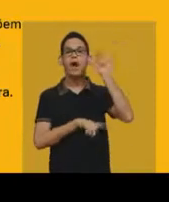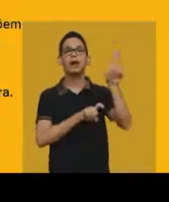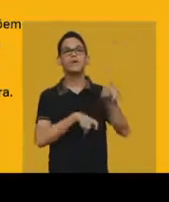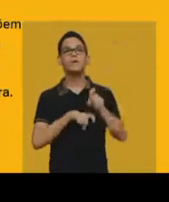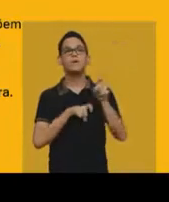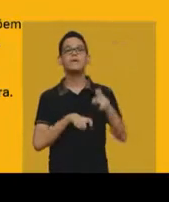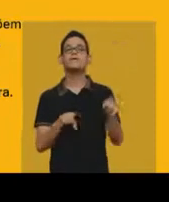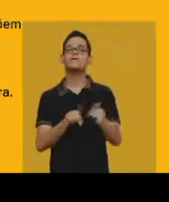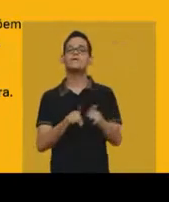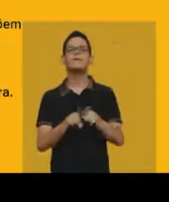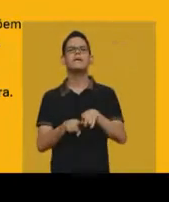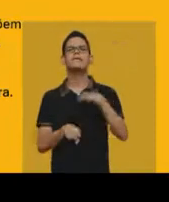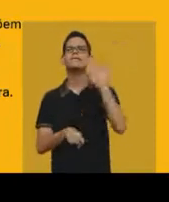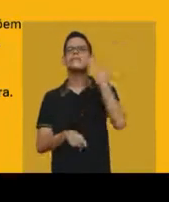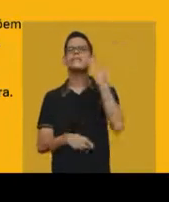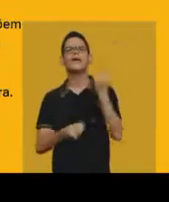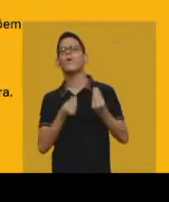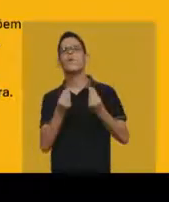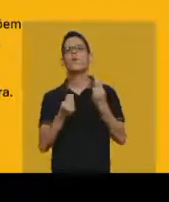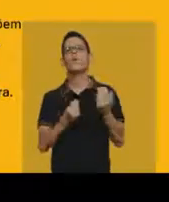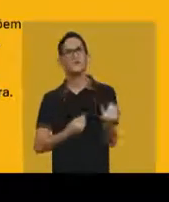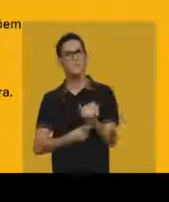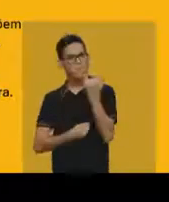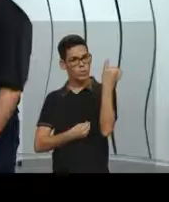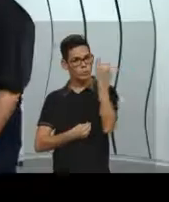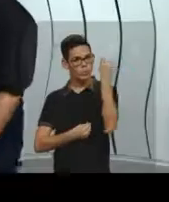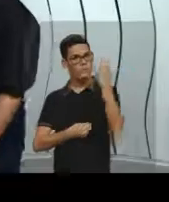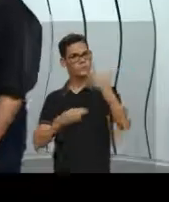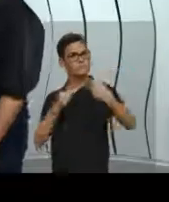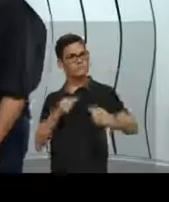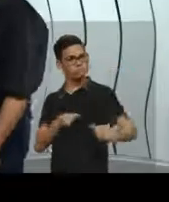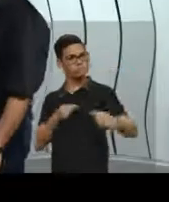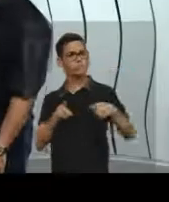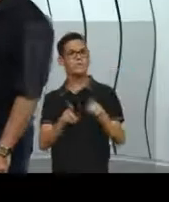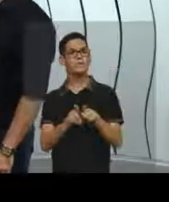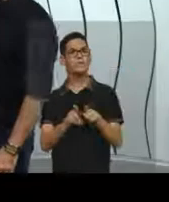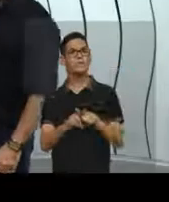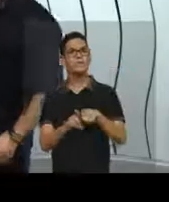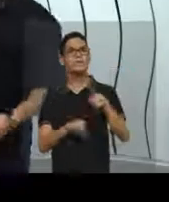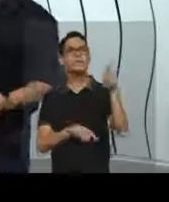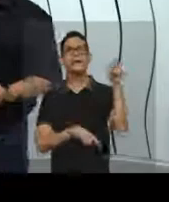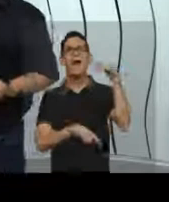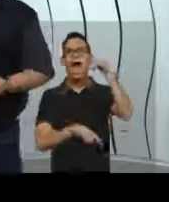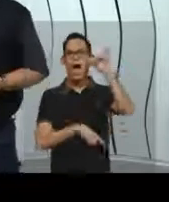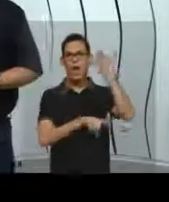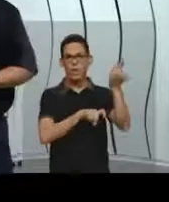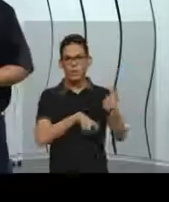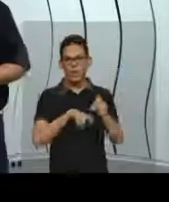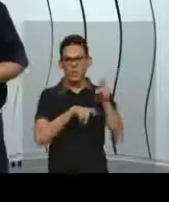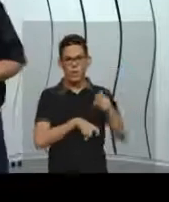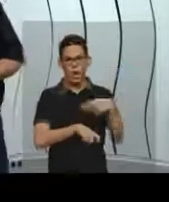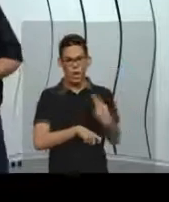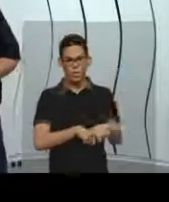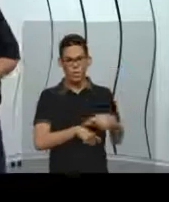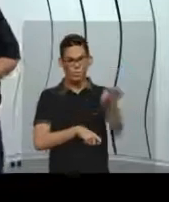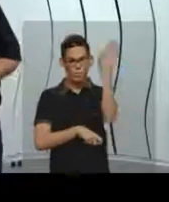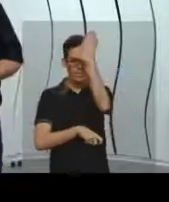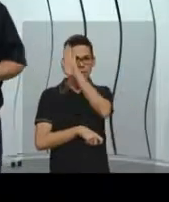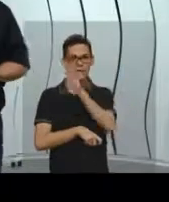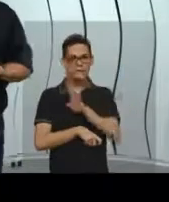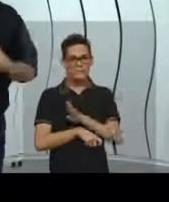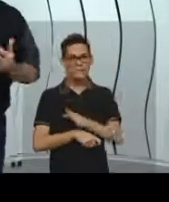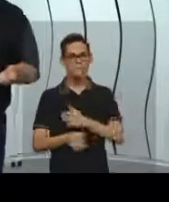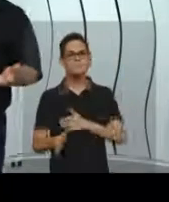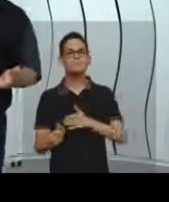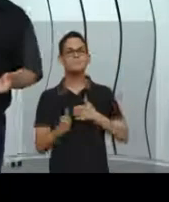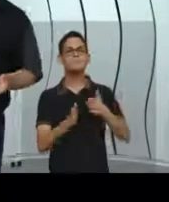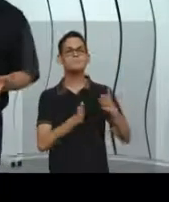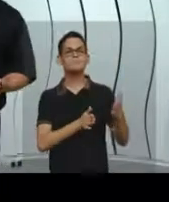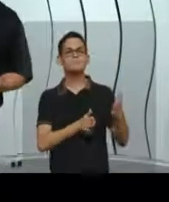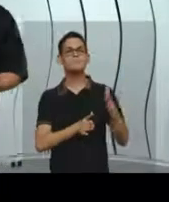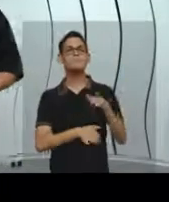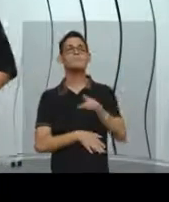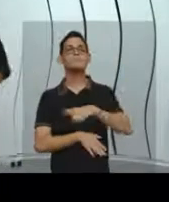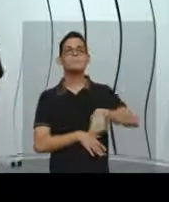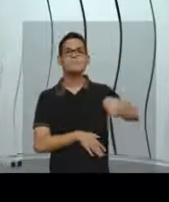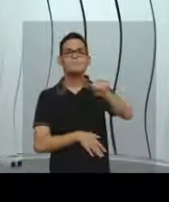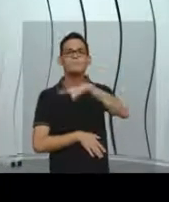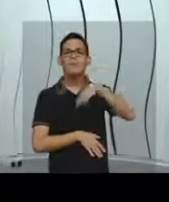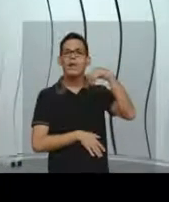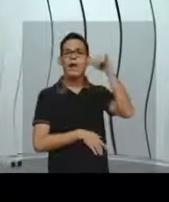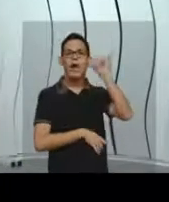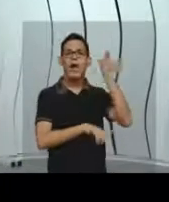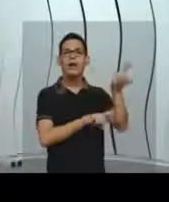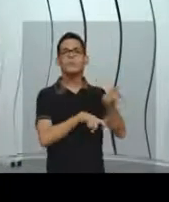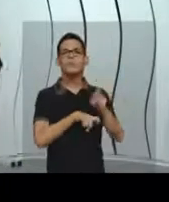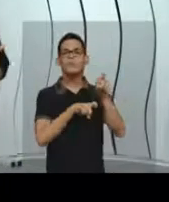os desafios da agropecuária no Brasil. Tá? Bom, a nossa agropecuária, a sua origem remonta ao